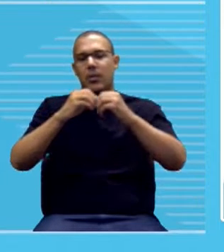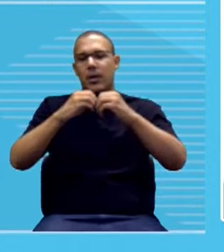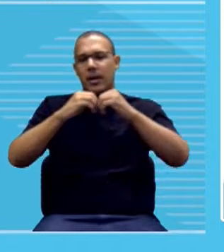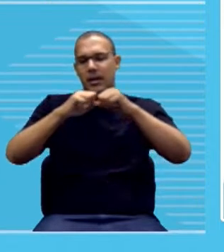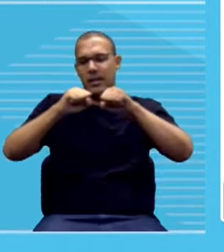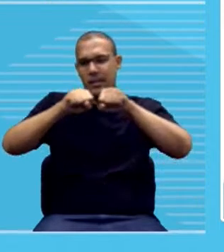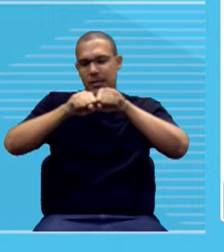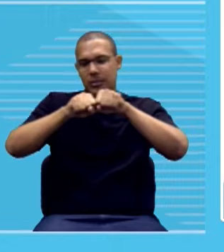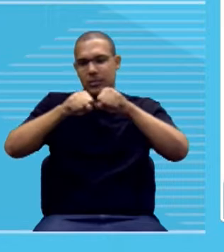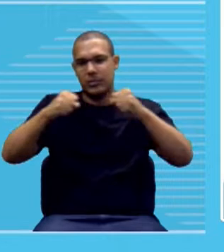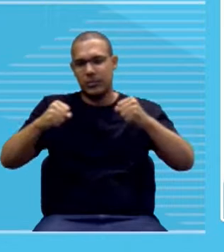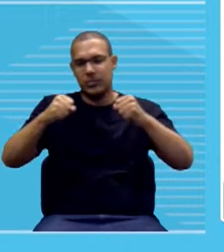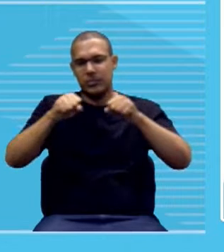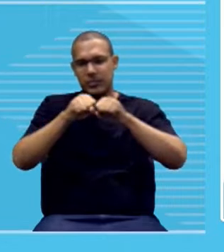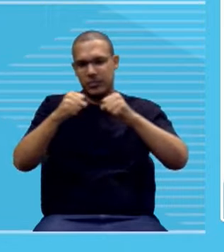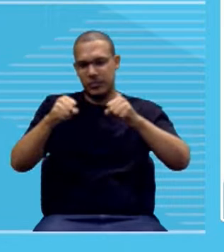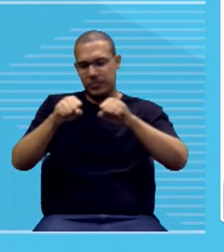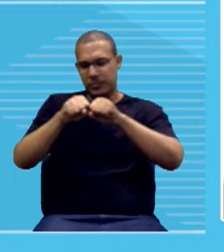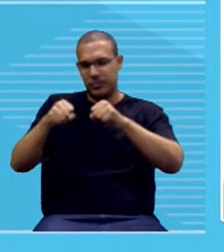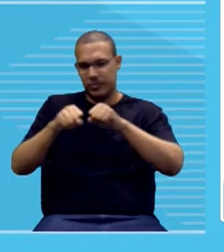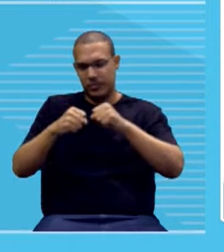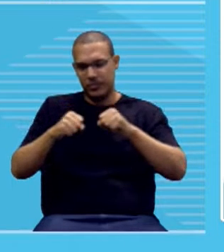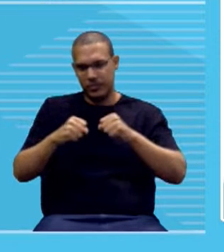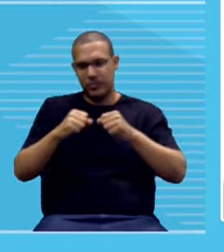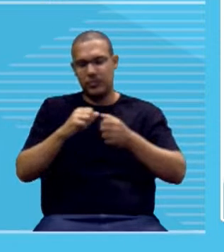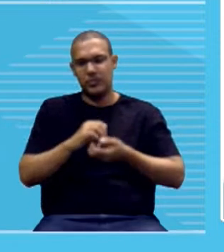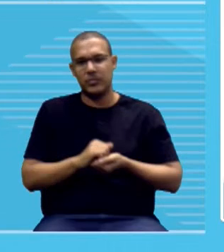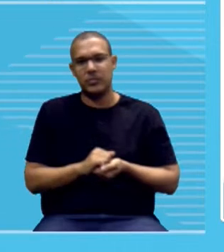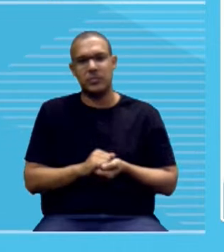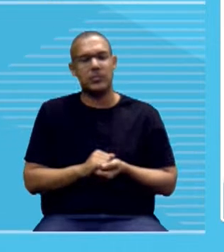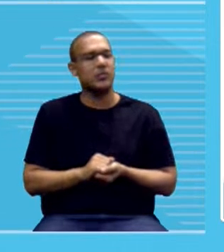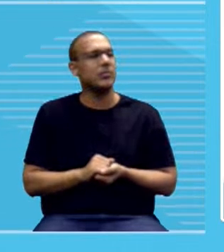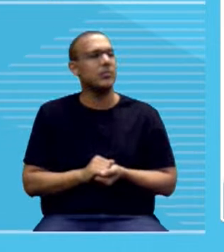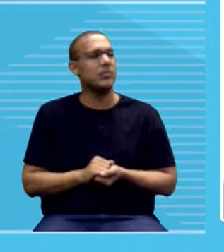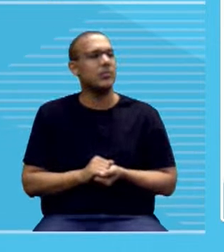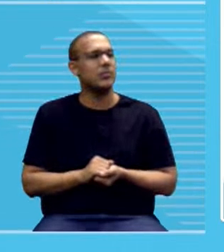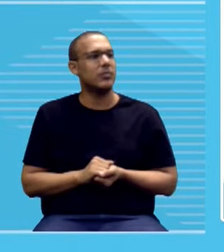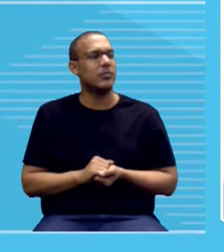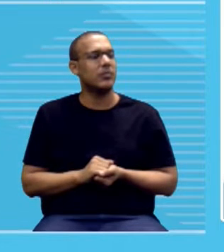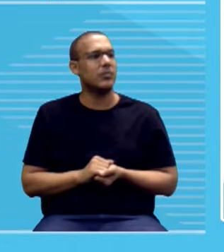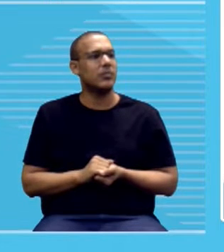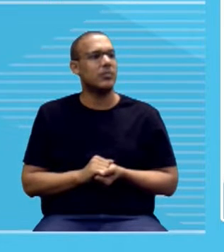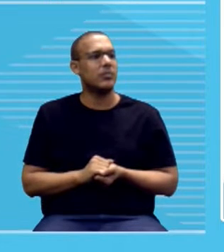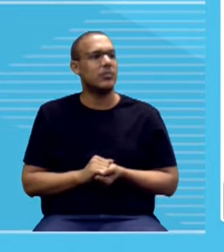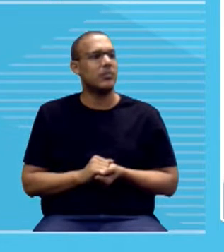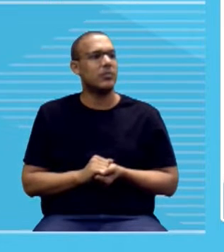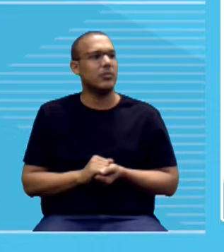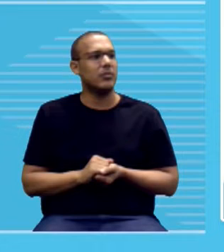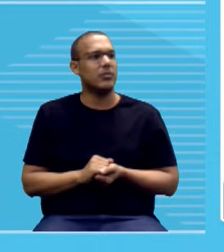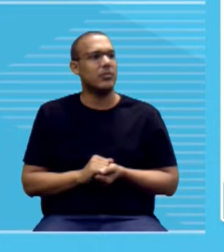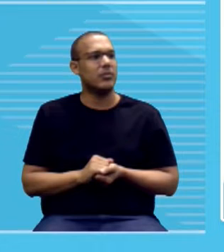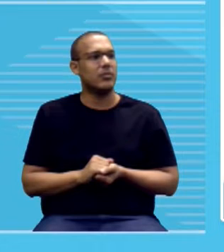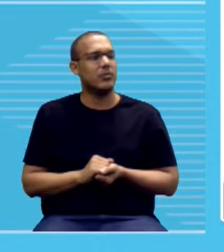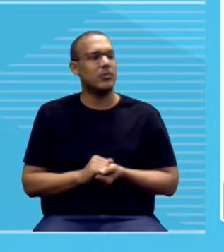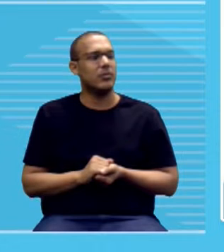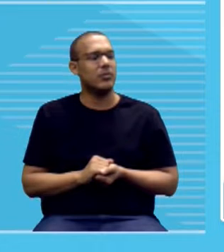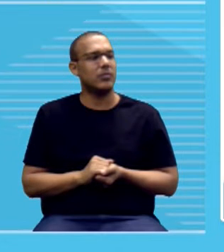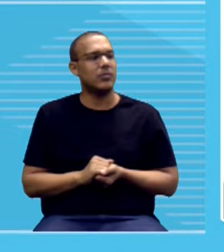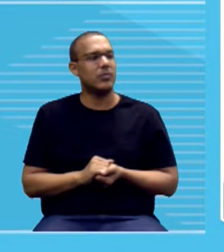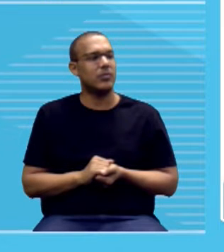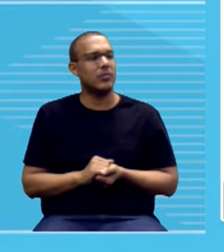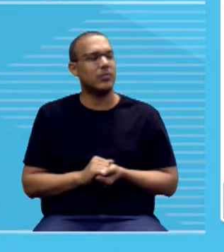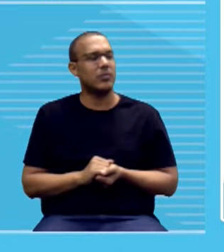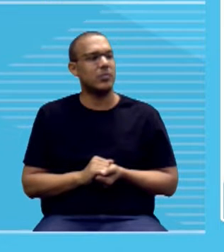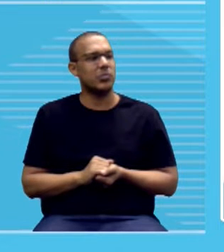são quebrados o tempo inteiro dentro dele. E os reatores nucleares foram desenvolvidos para que pudessem sustentar